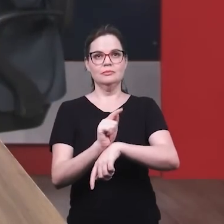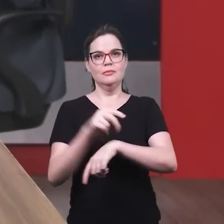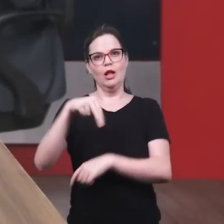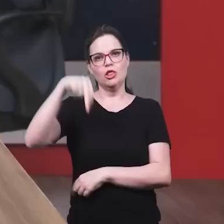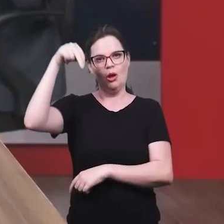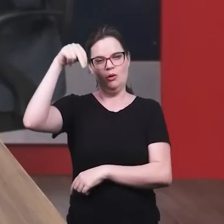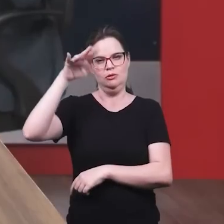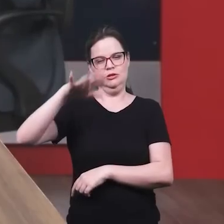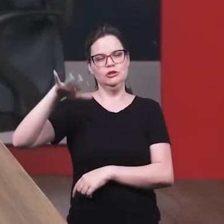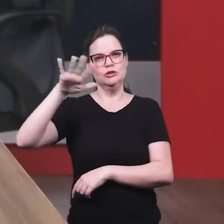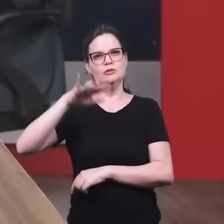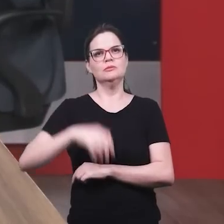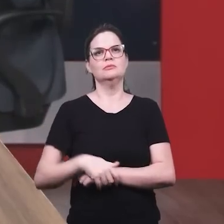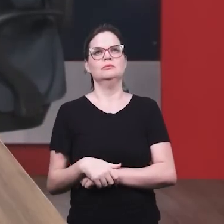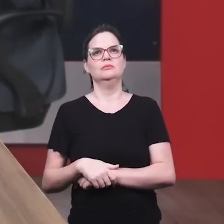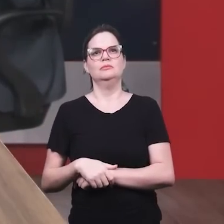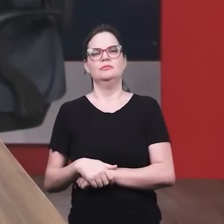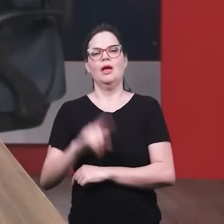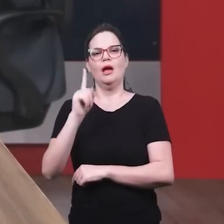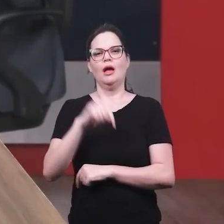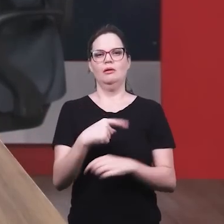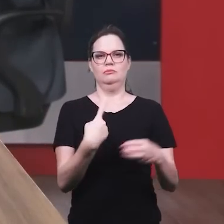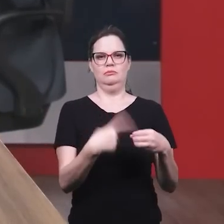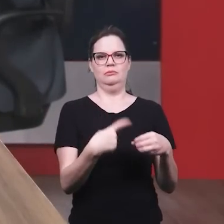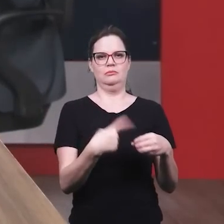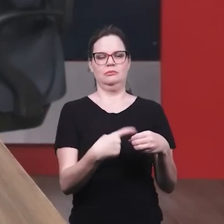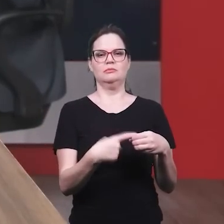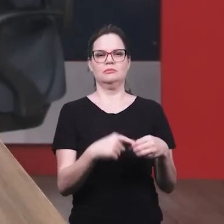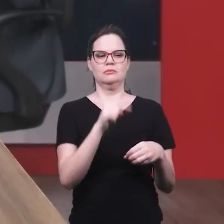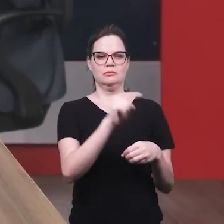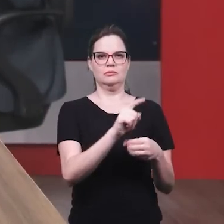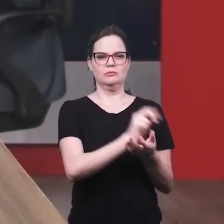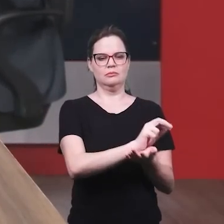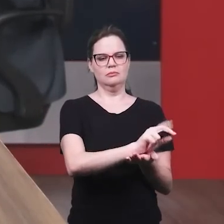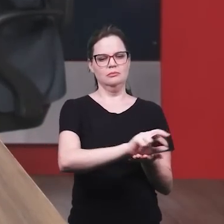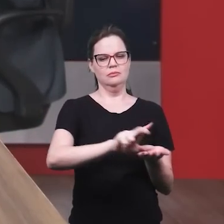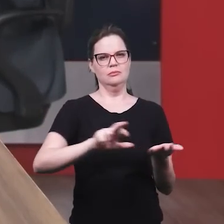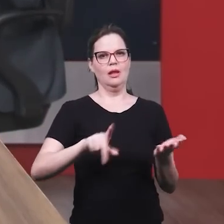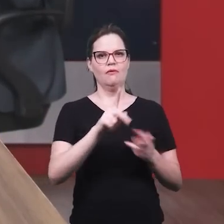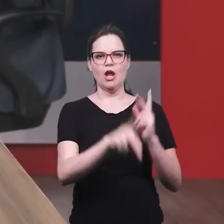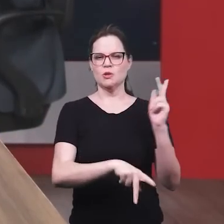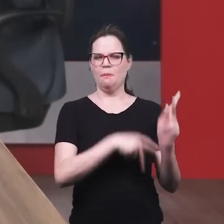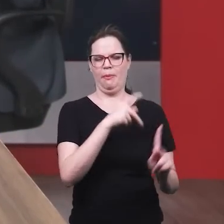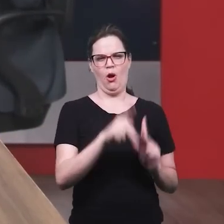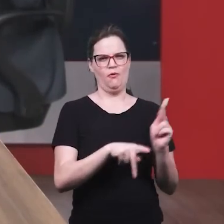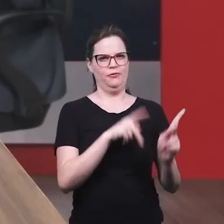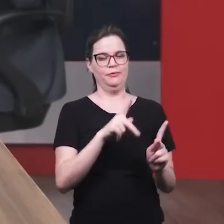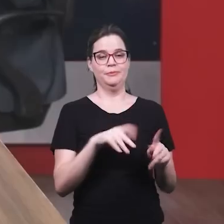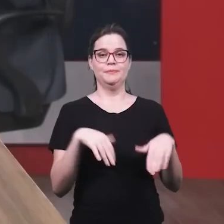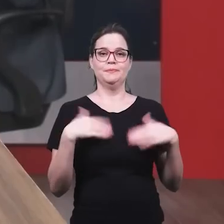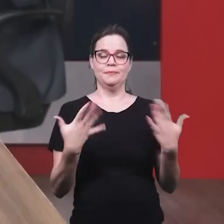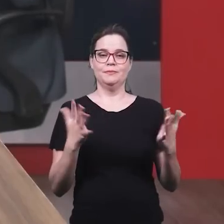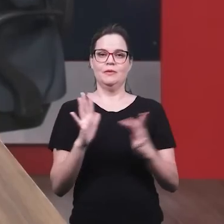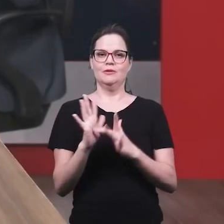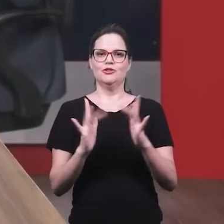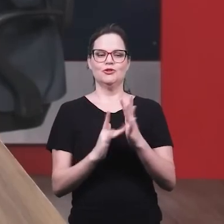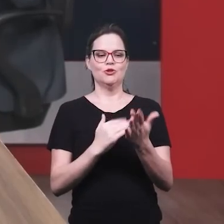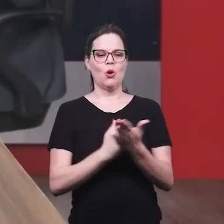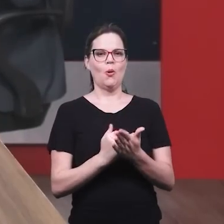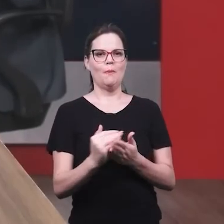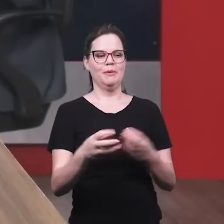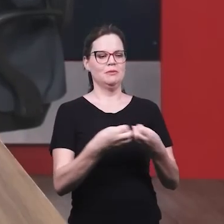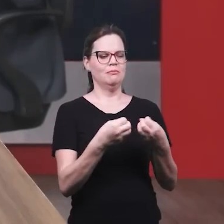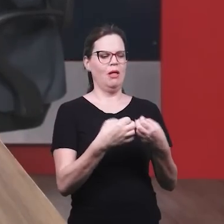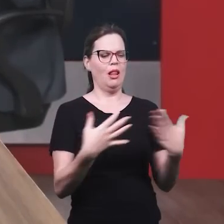cidade mais, assim, a diversidade de povo era muito maior. Então, Jesus, ele começa os seus milagres ali